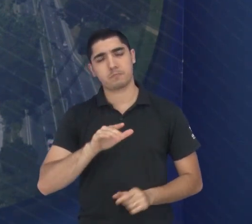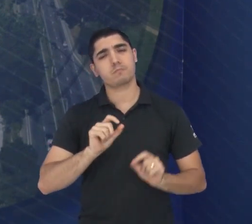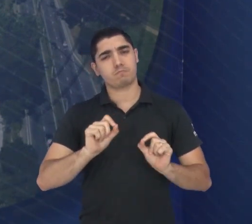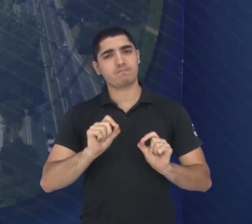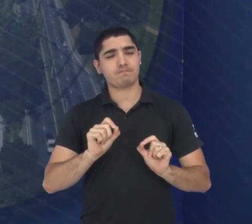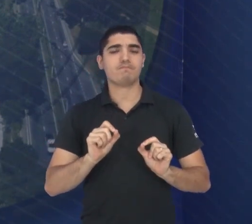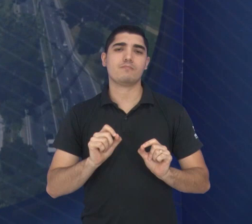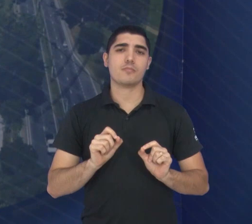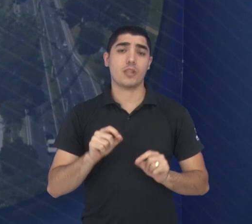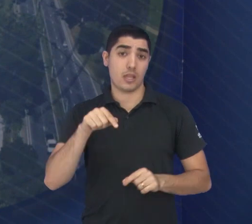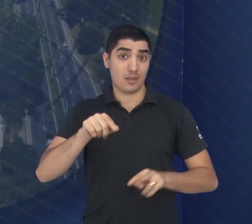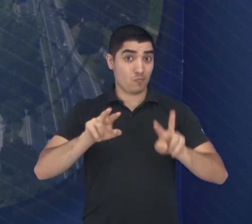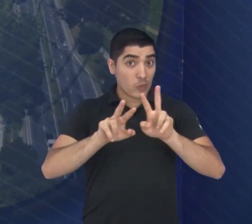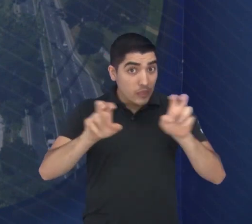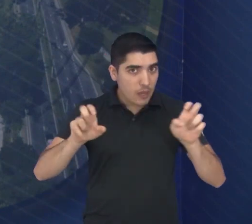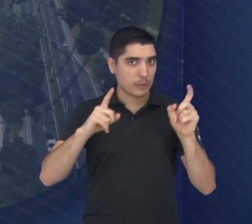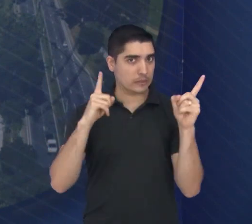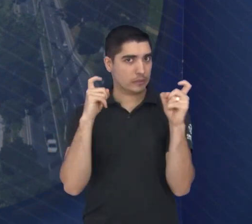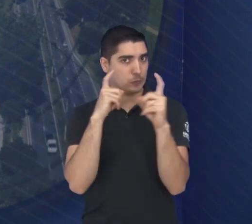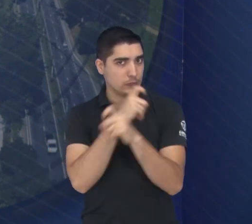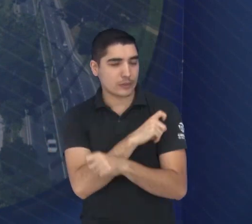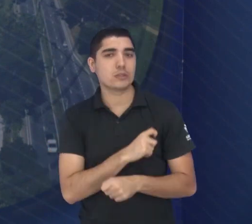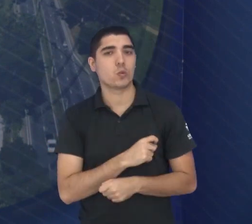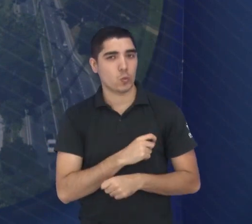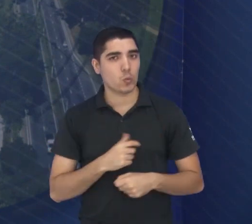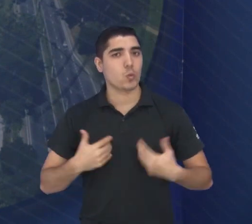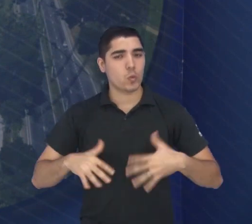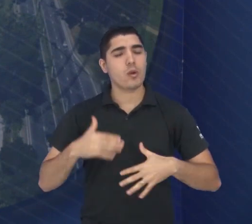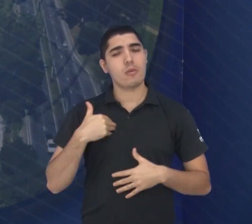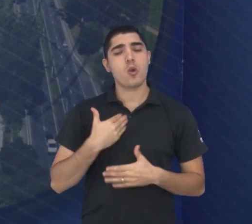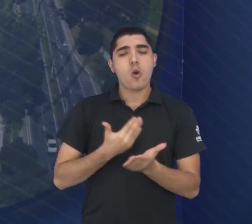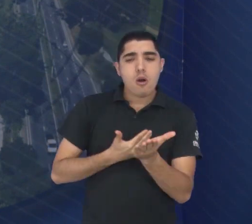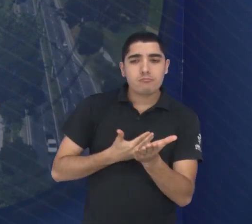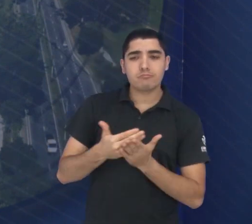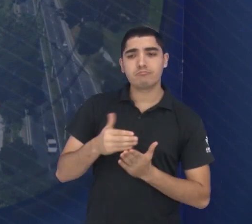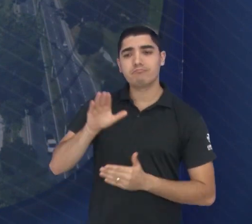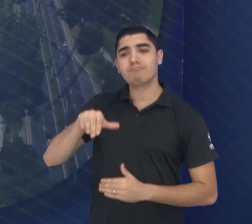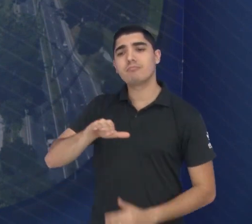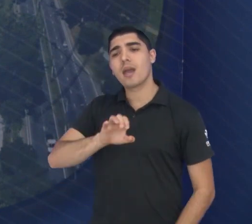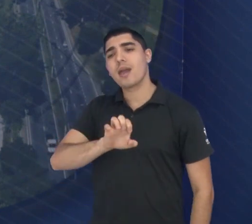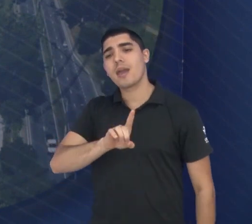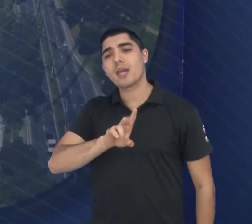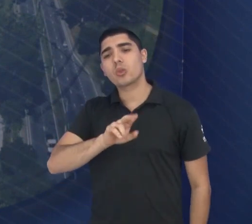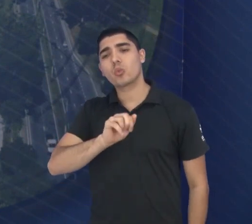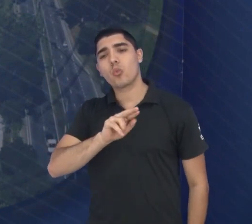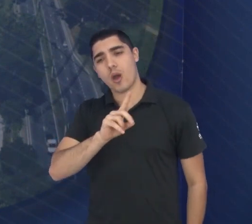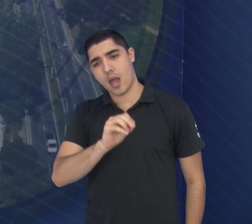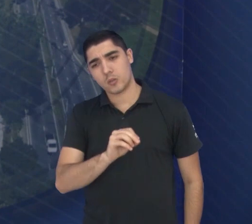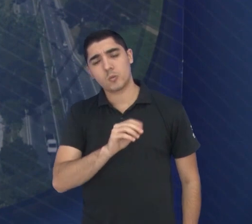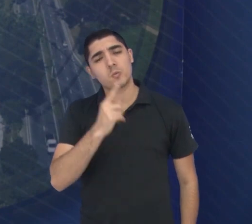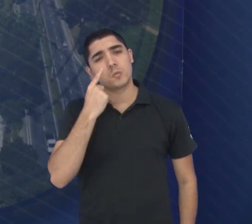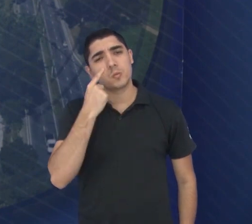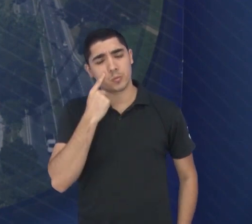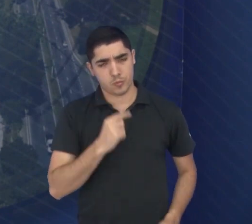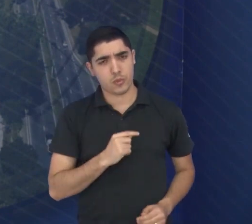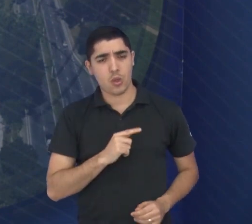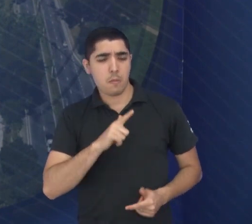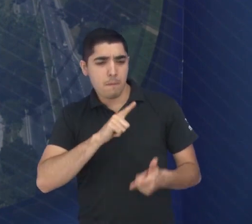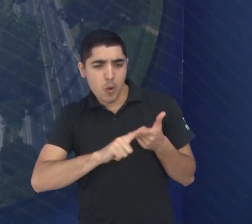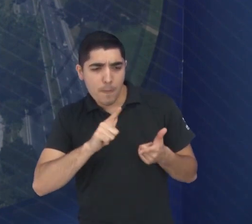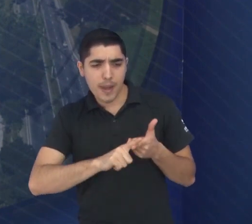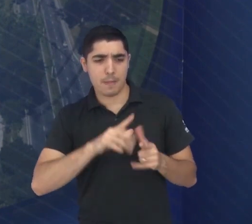um tema nebuloso. Quero começar com o Eduardo. Eduardo, quando a gente fala em problemas de